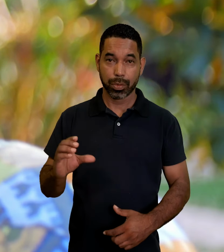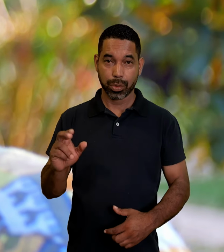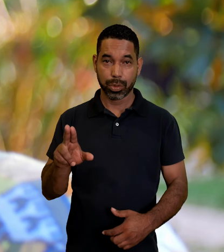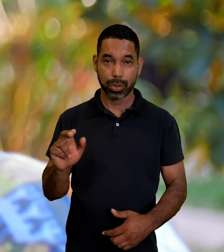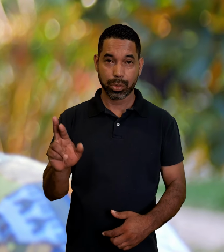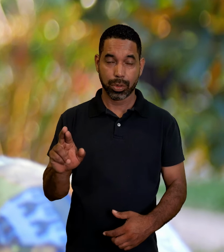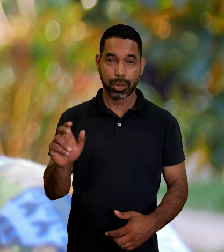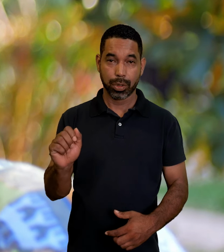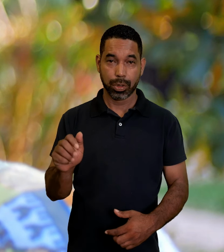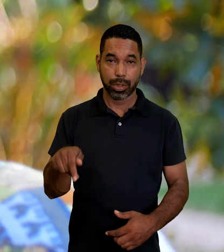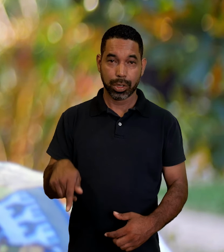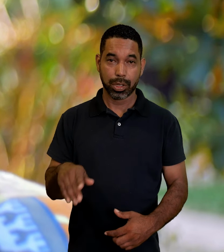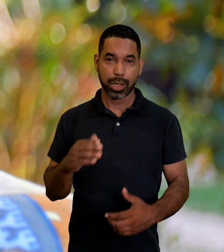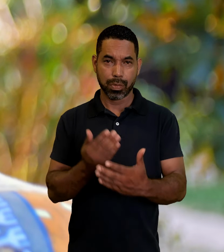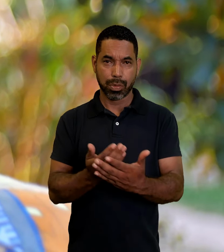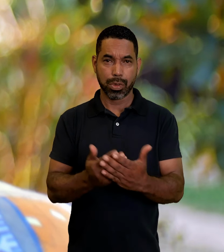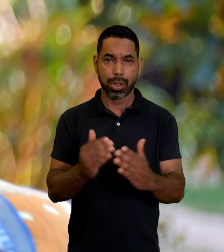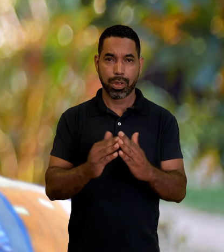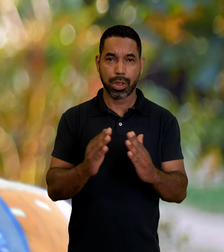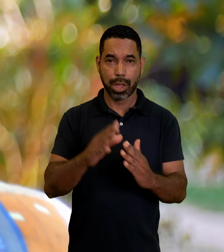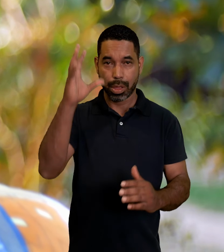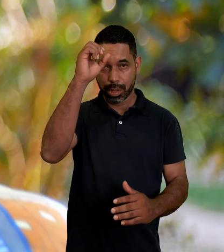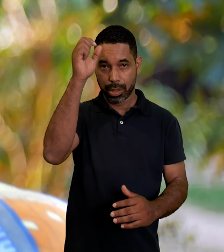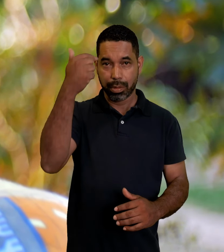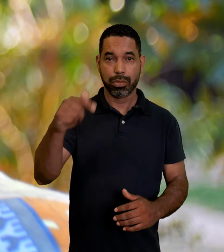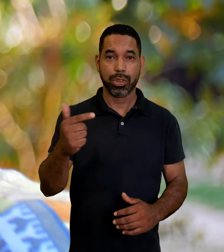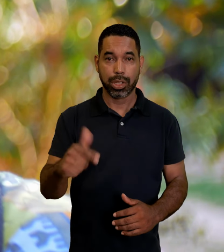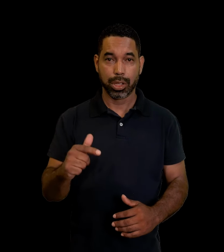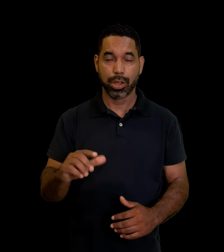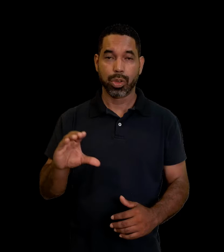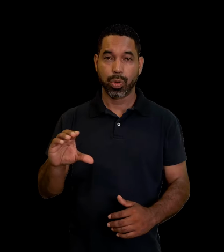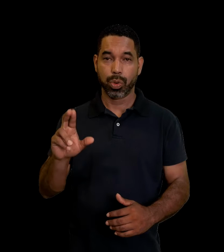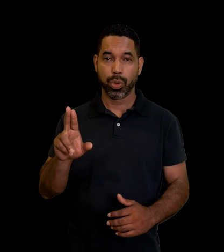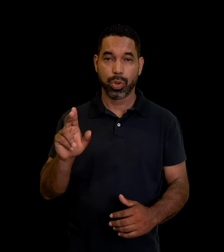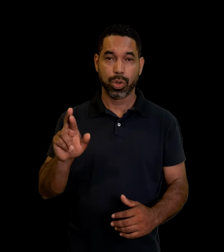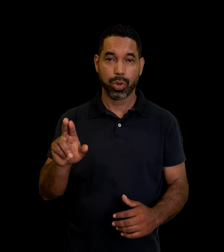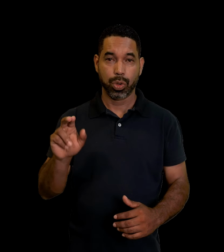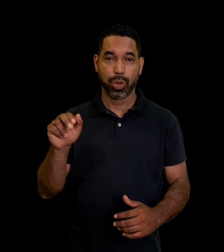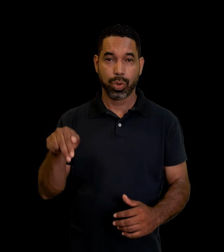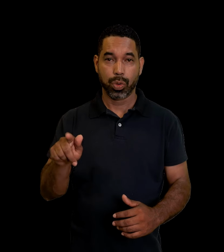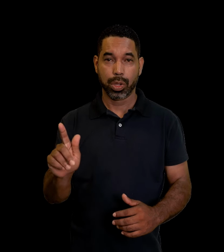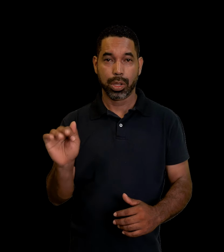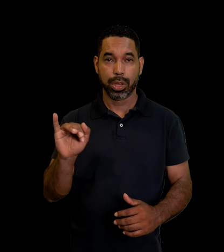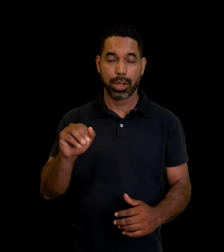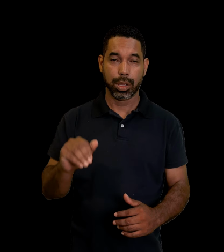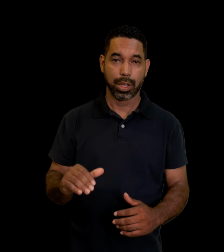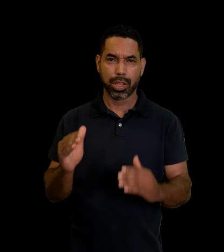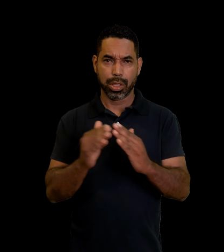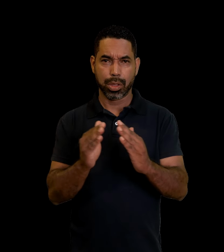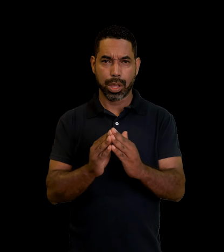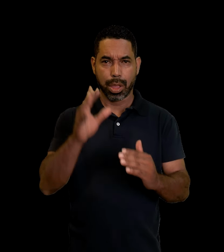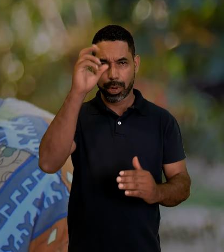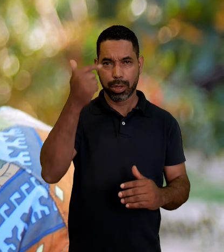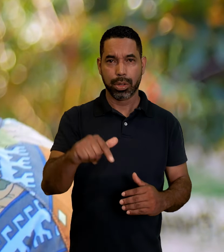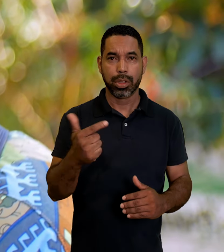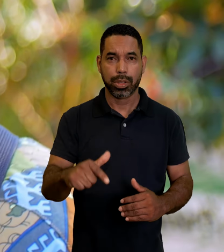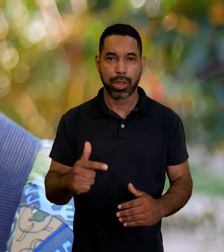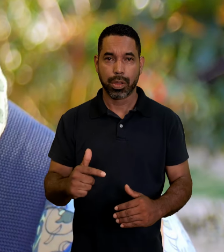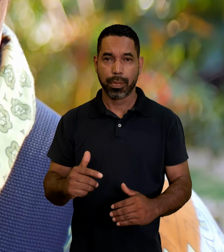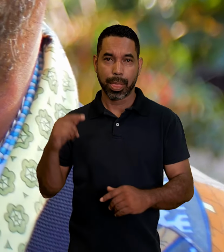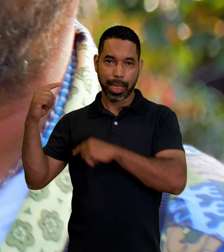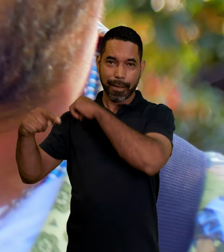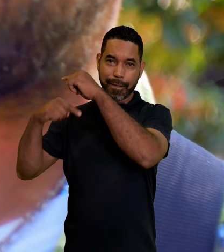Oi, Curuquara não tem escola pra aprender. Ô, Curuquara não tem escola pra aprender.